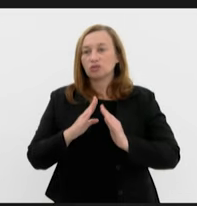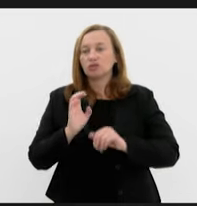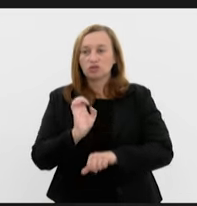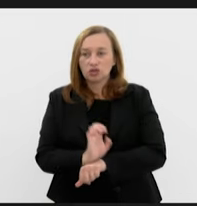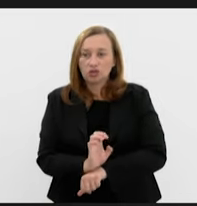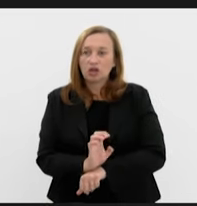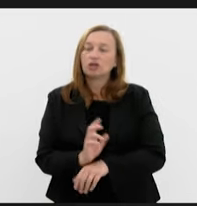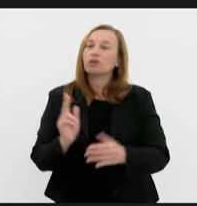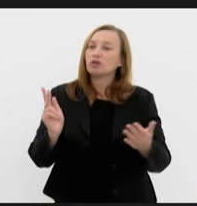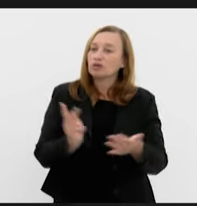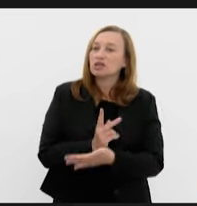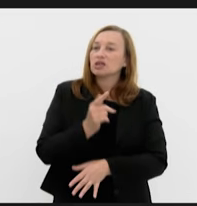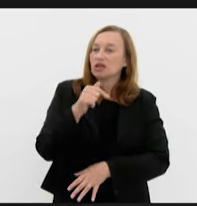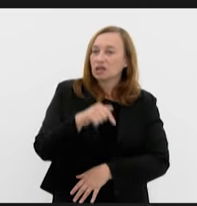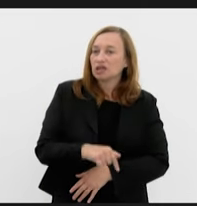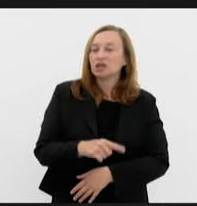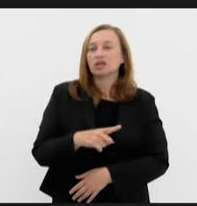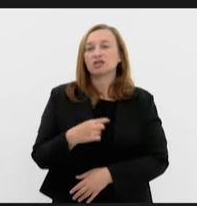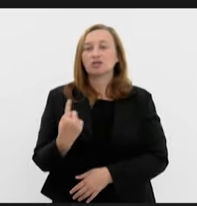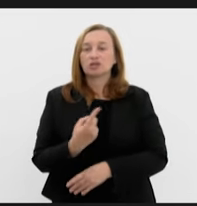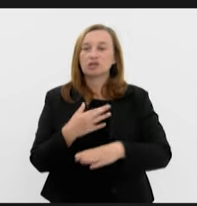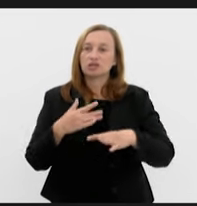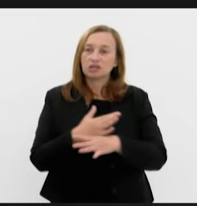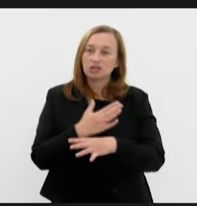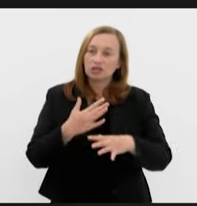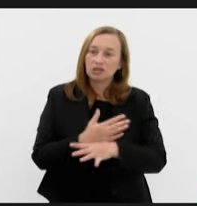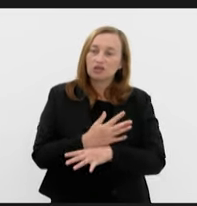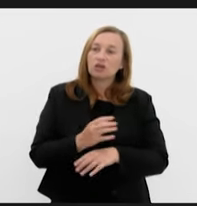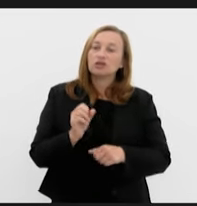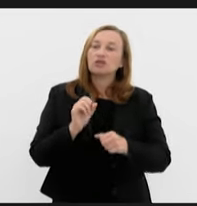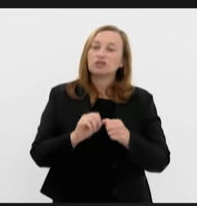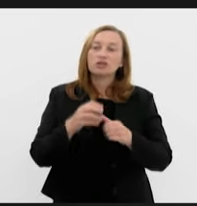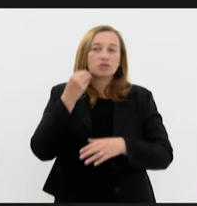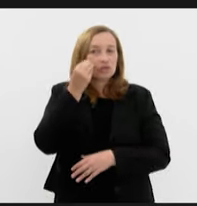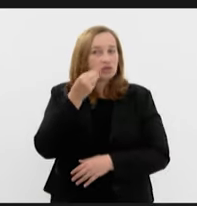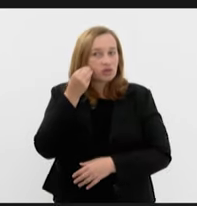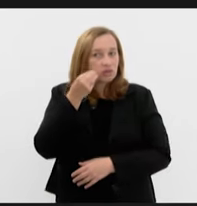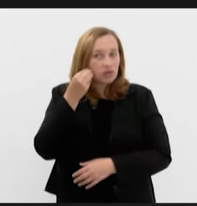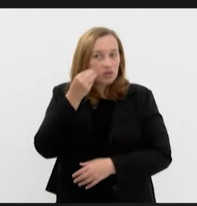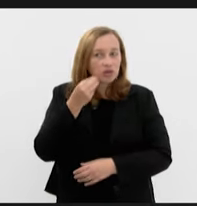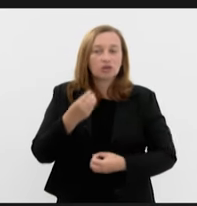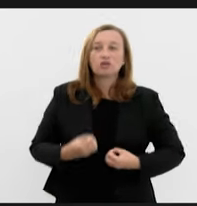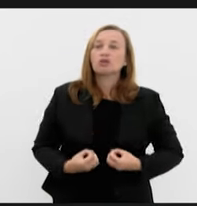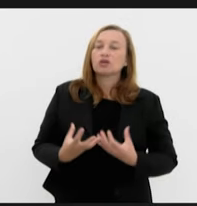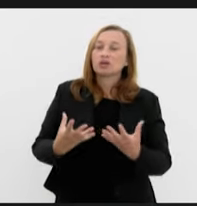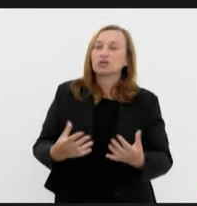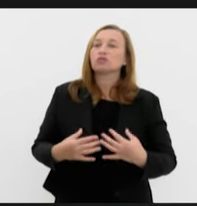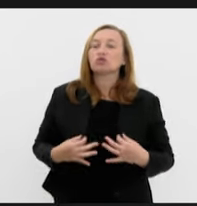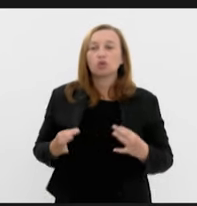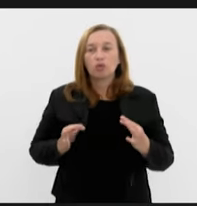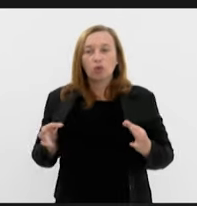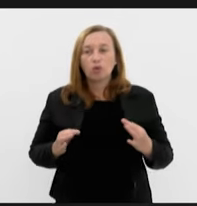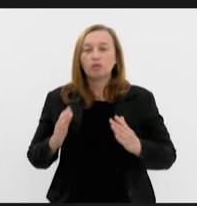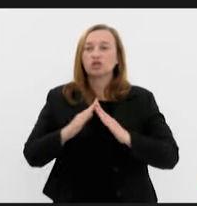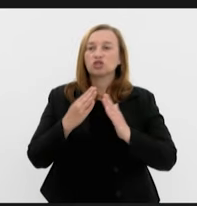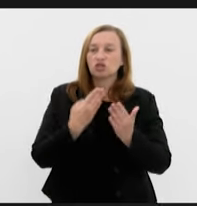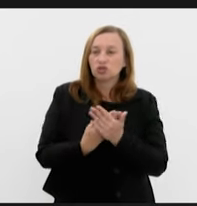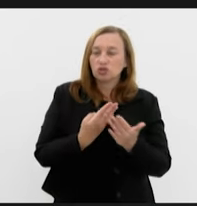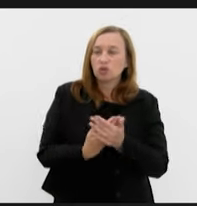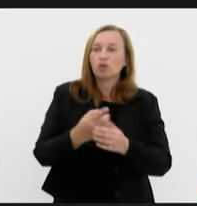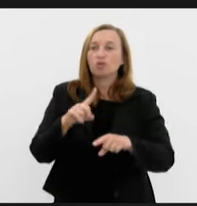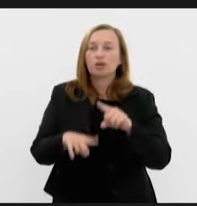aconteceu aqui na nossa cidade nós fizemos essa experiência com doação de uniforme com doação de material